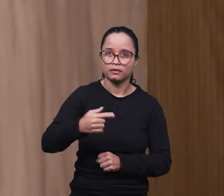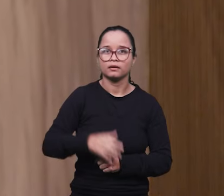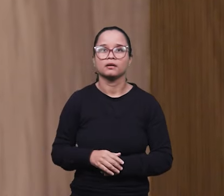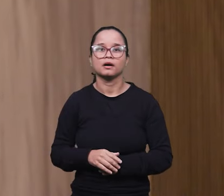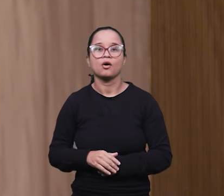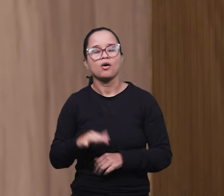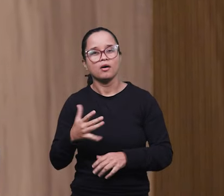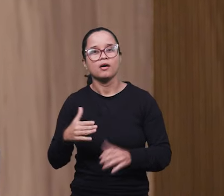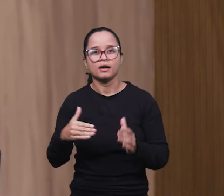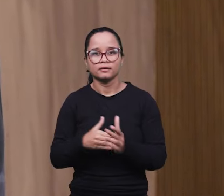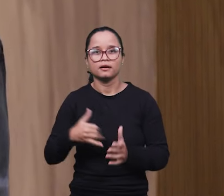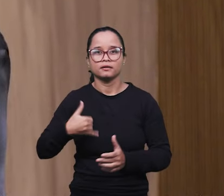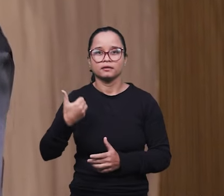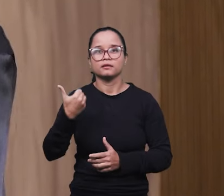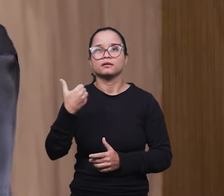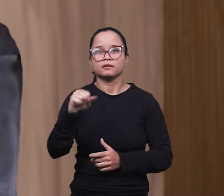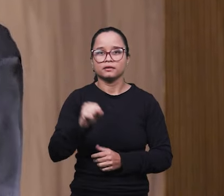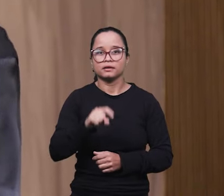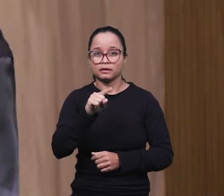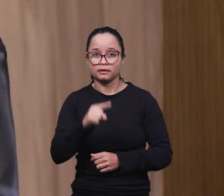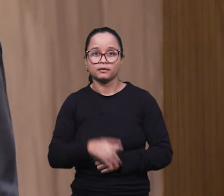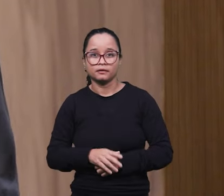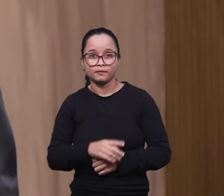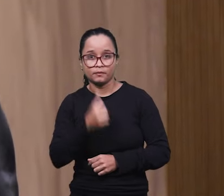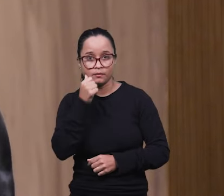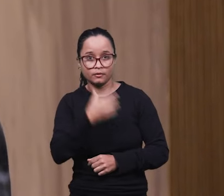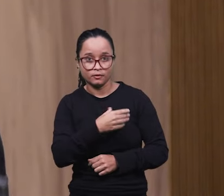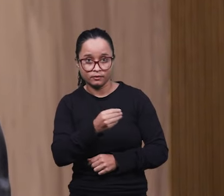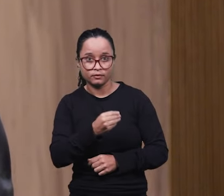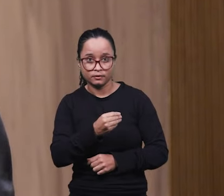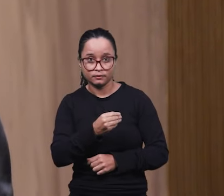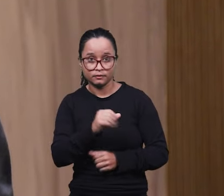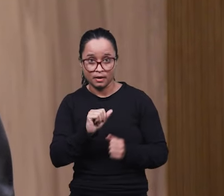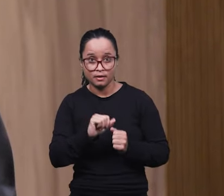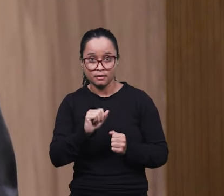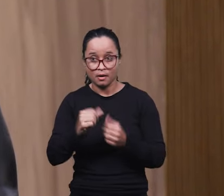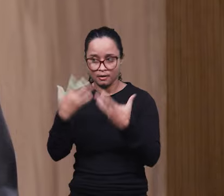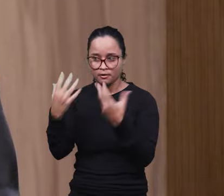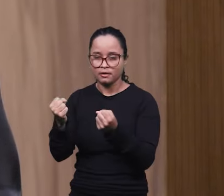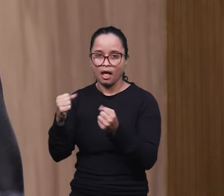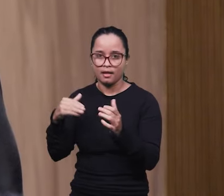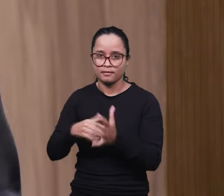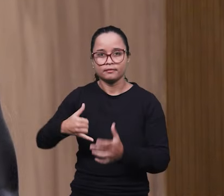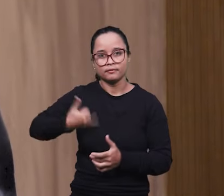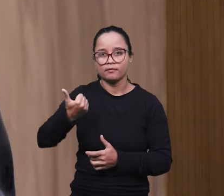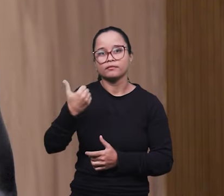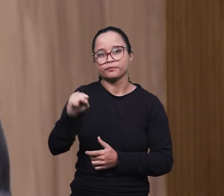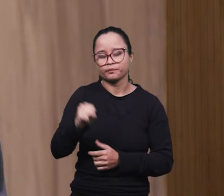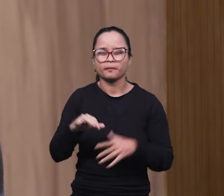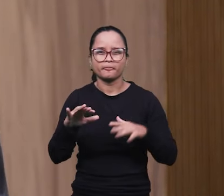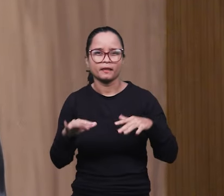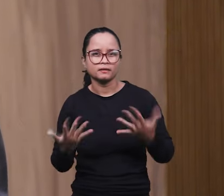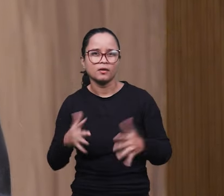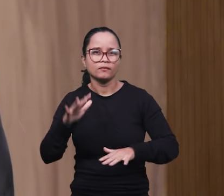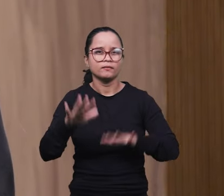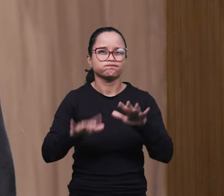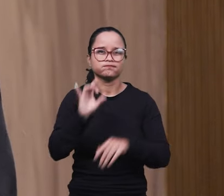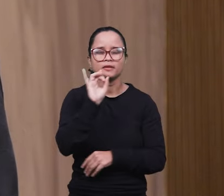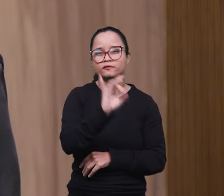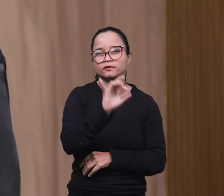mesmo aos 18 porque o intercâmbio que a Vitória fez aceita até os 18 anos então vai muito de cada